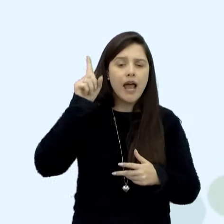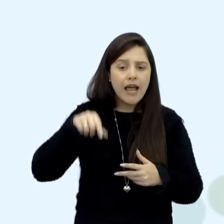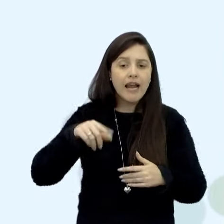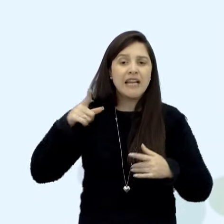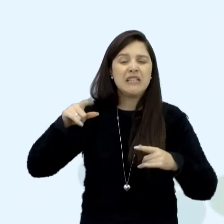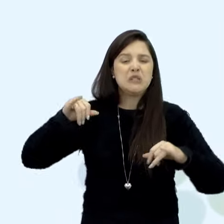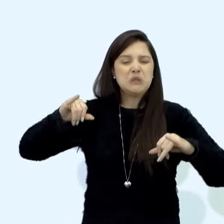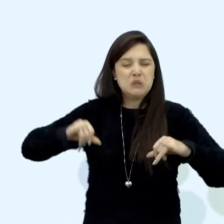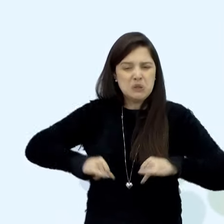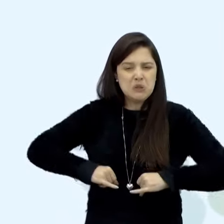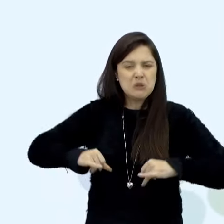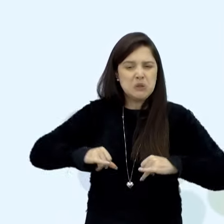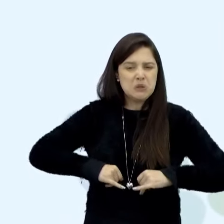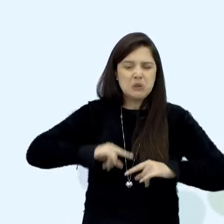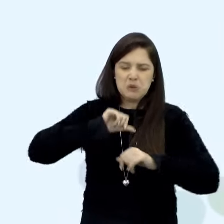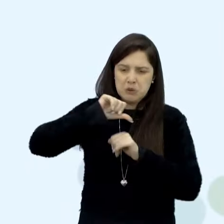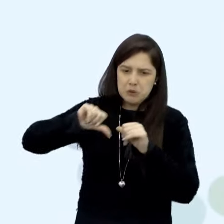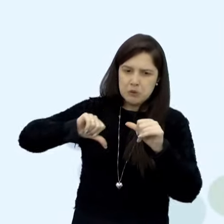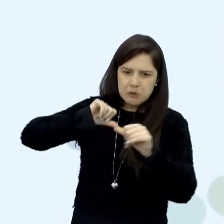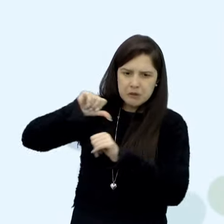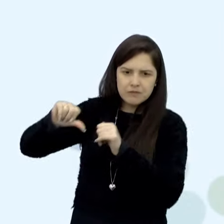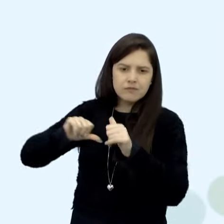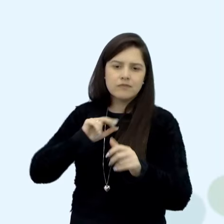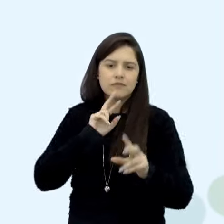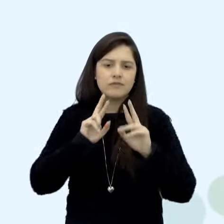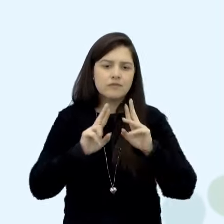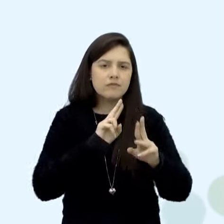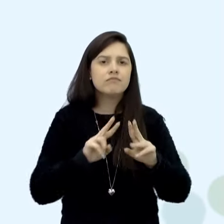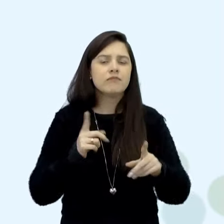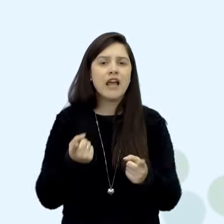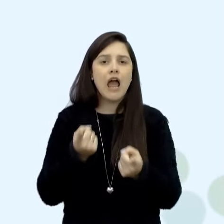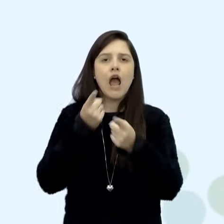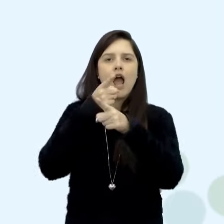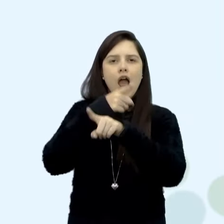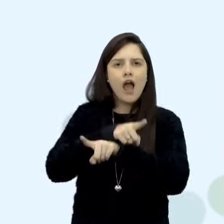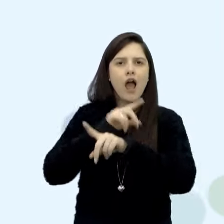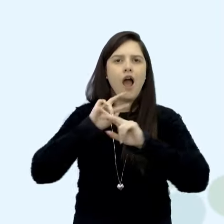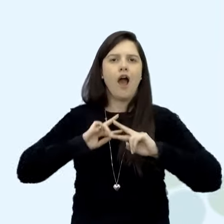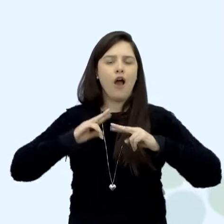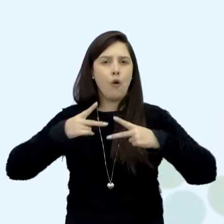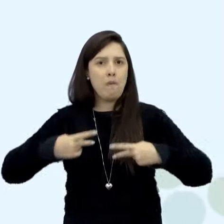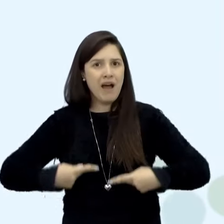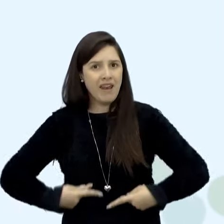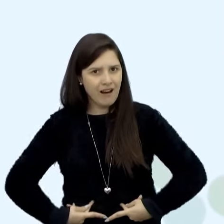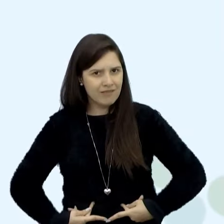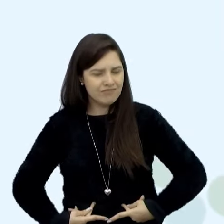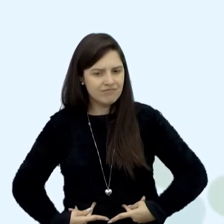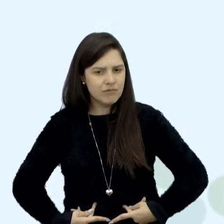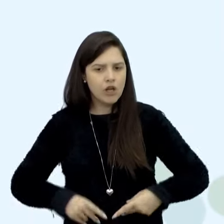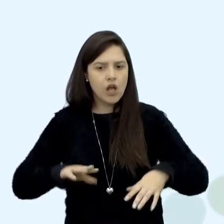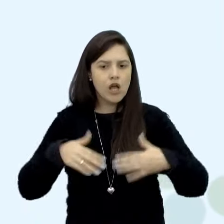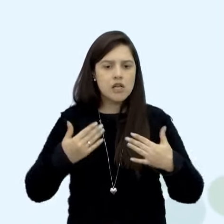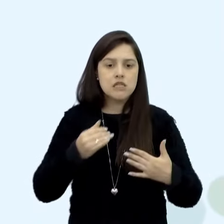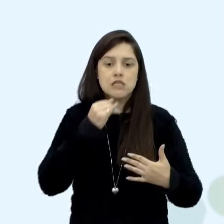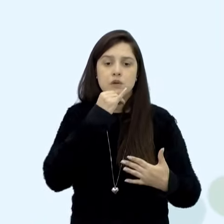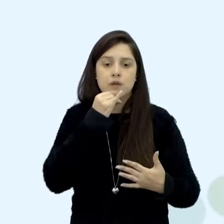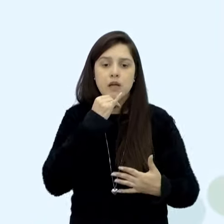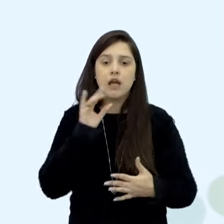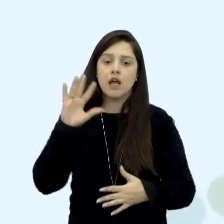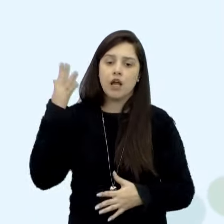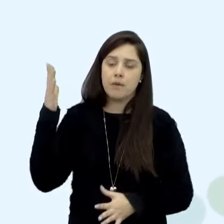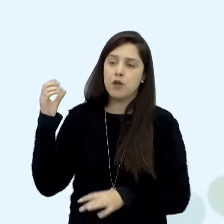sofreu transformações em resultado da intervenção humana. São exemplos de